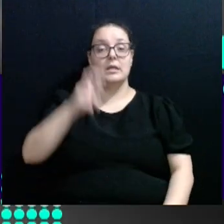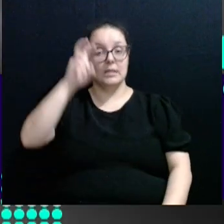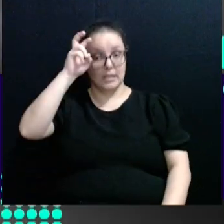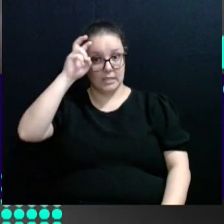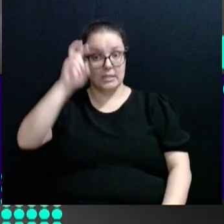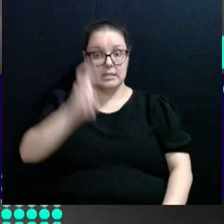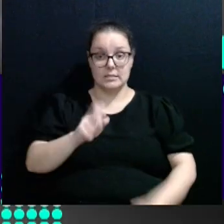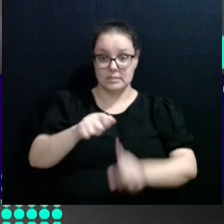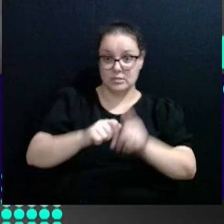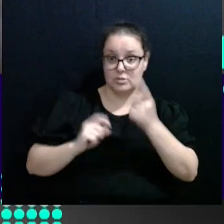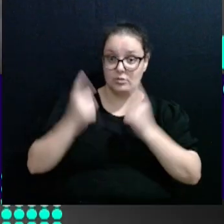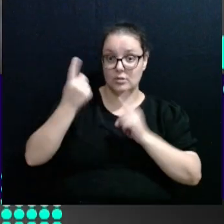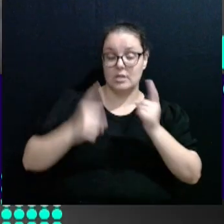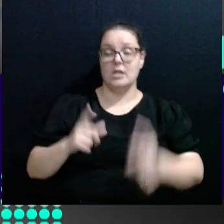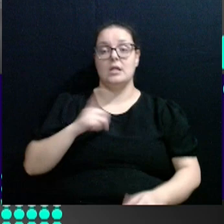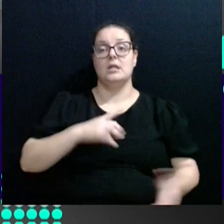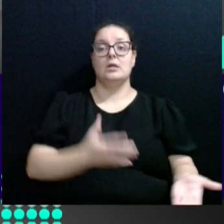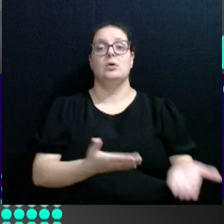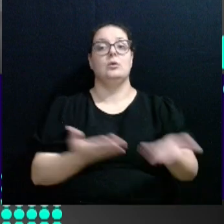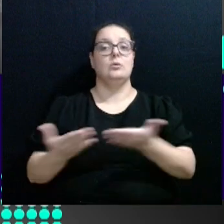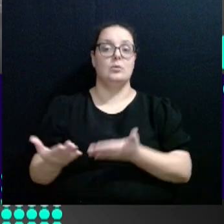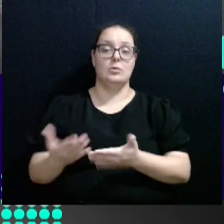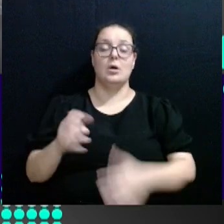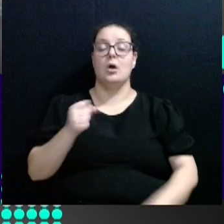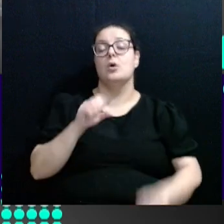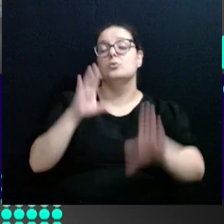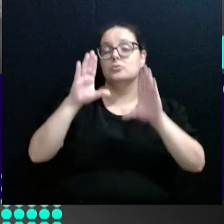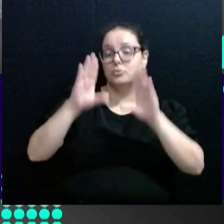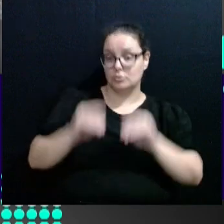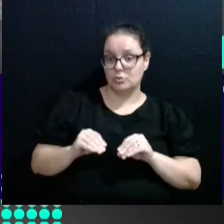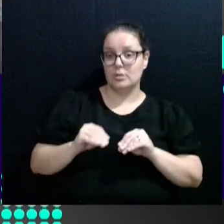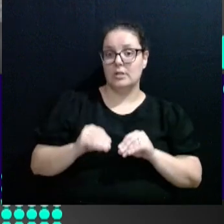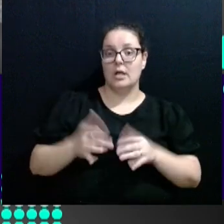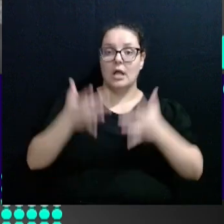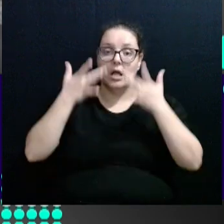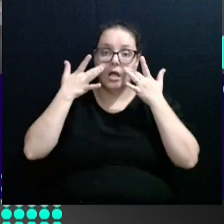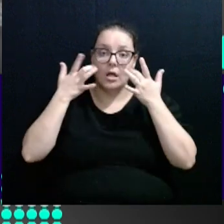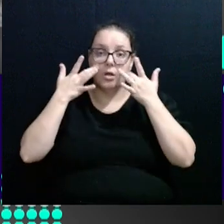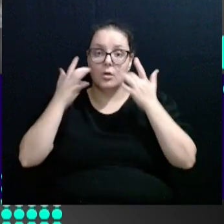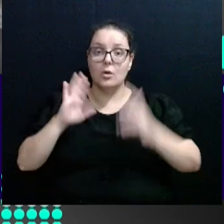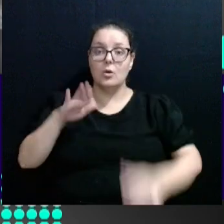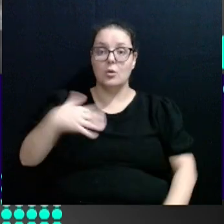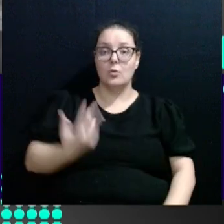tem a apresentação às 20h da peça Quando os Olhos Não Veem.